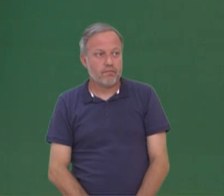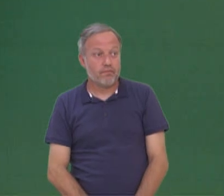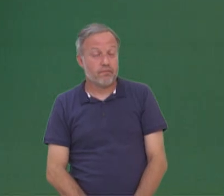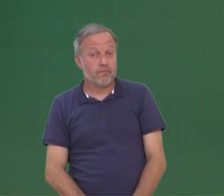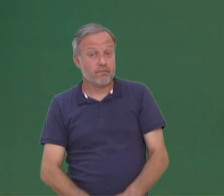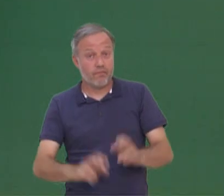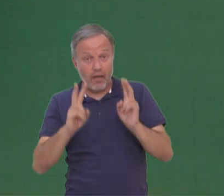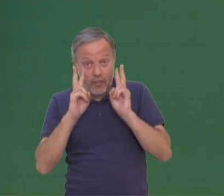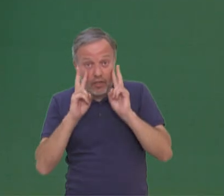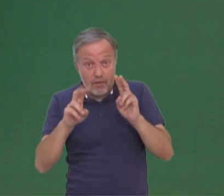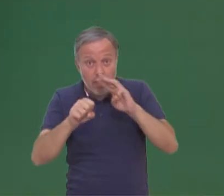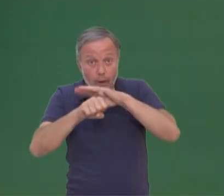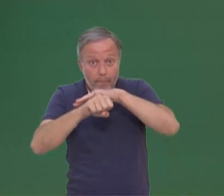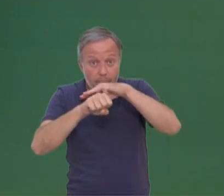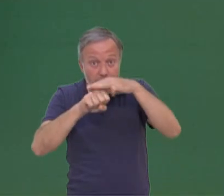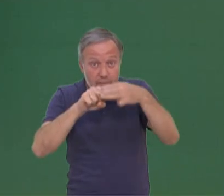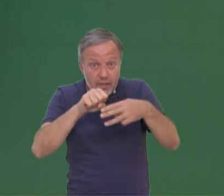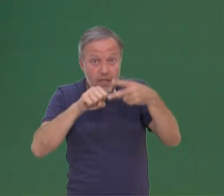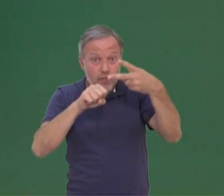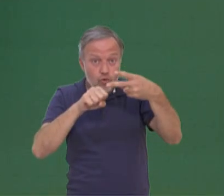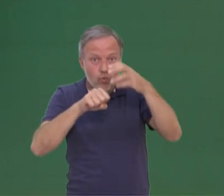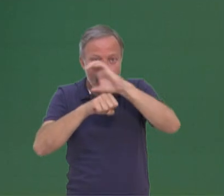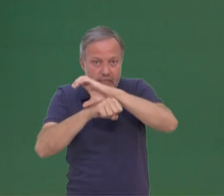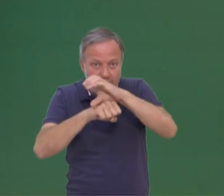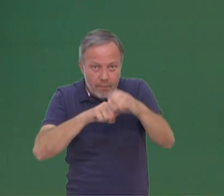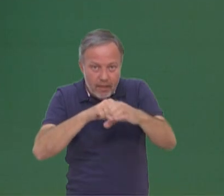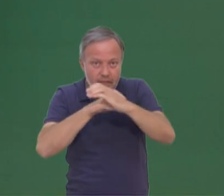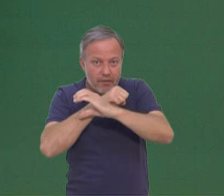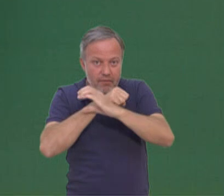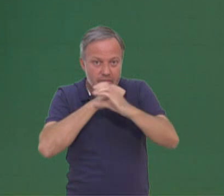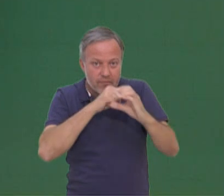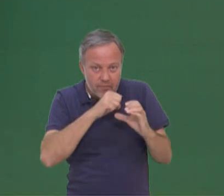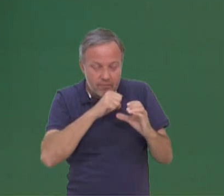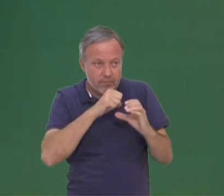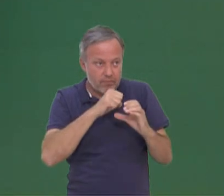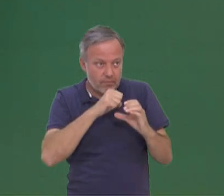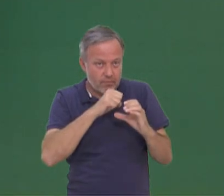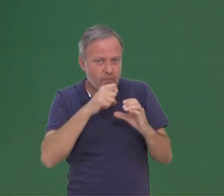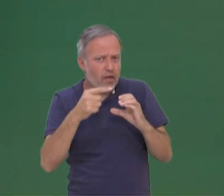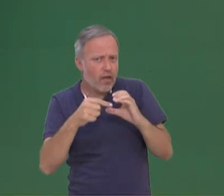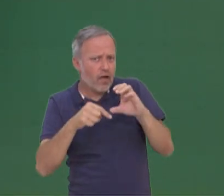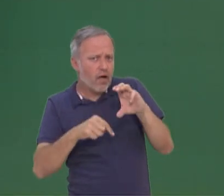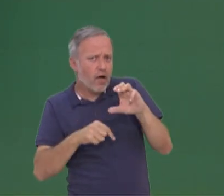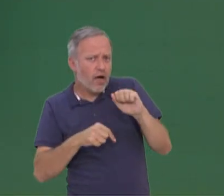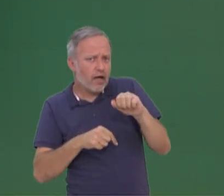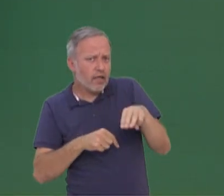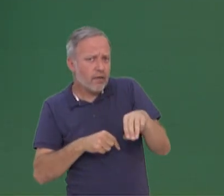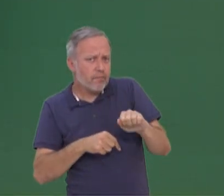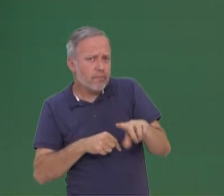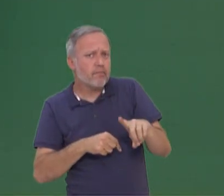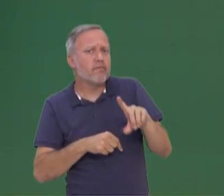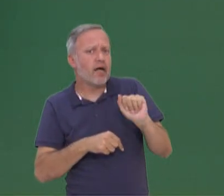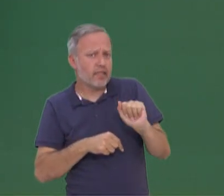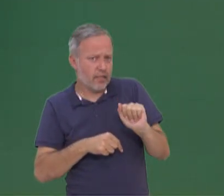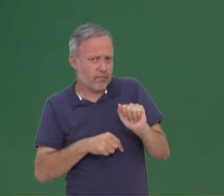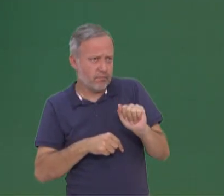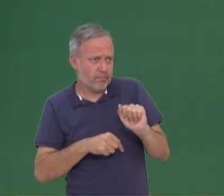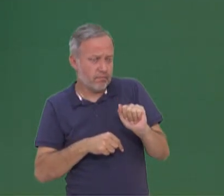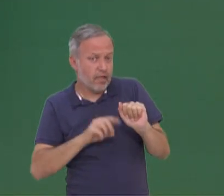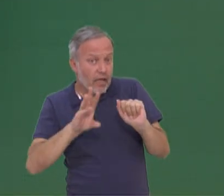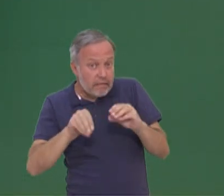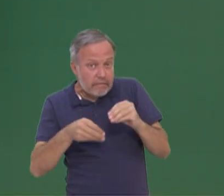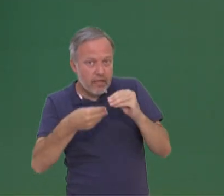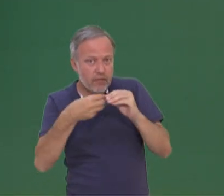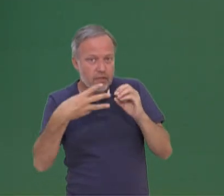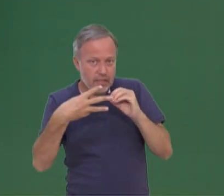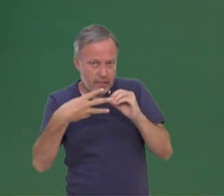Então, pessoal, já vimos que a membrana é feita de duas camadas, dois risquinhos. Mas do que é feita essa camada? Pensa comigo. Dentro da célula